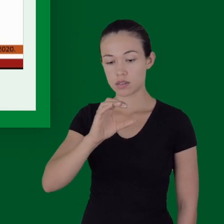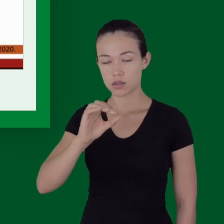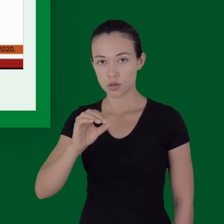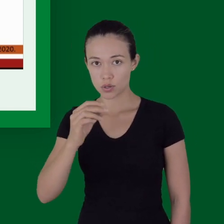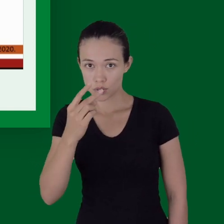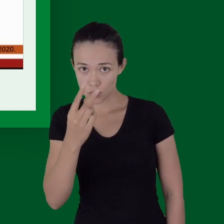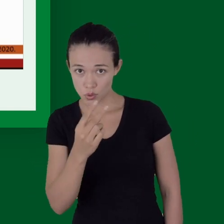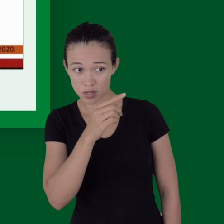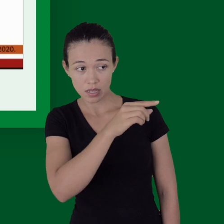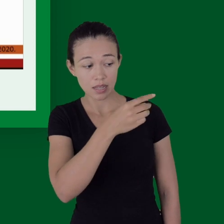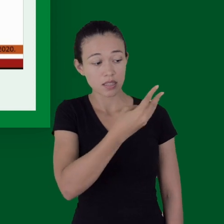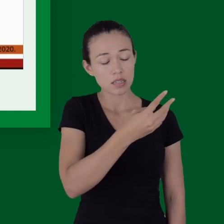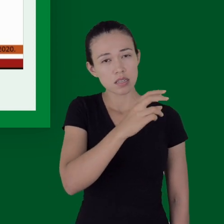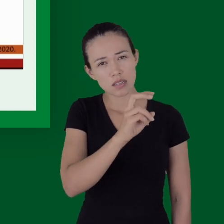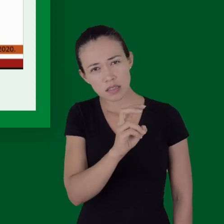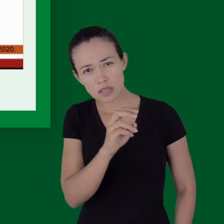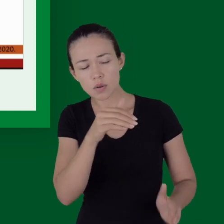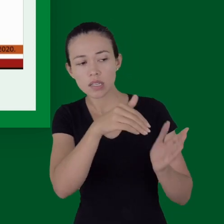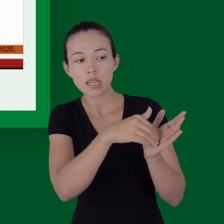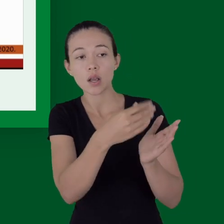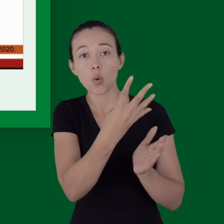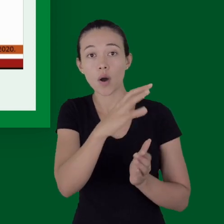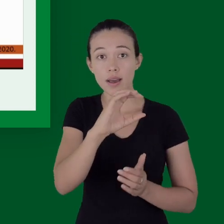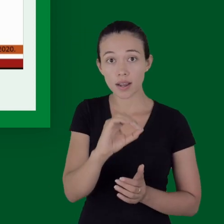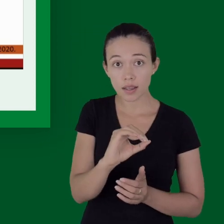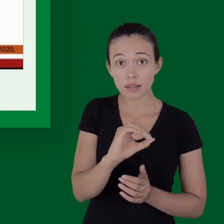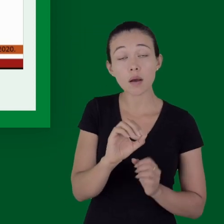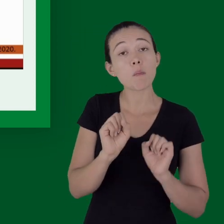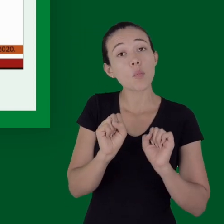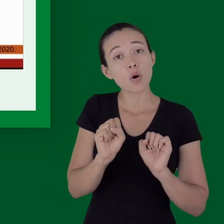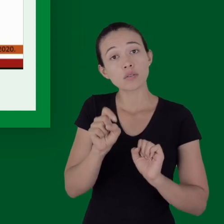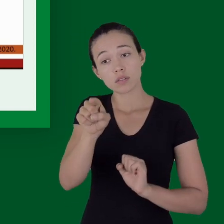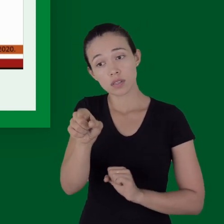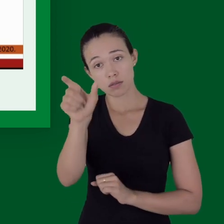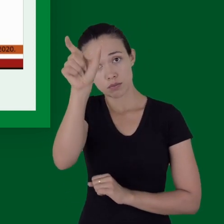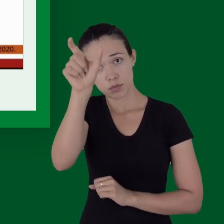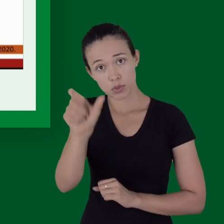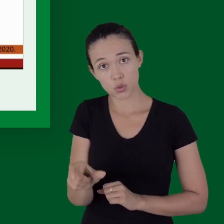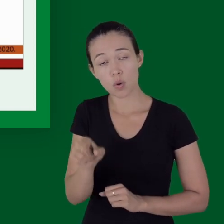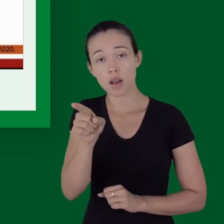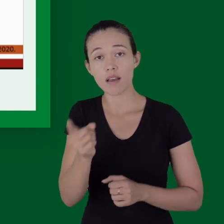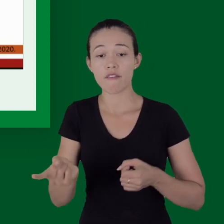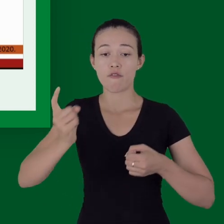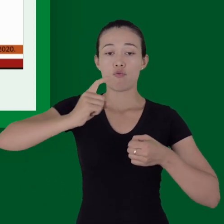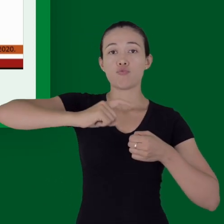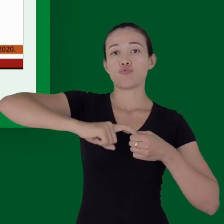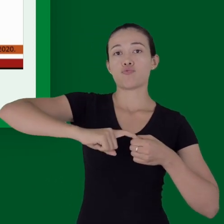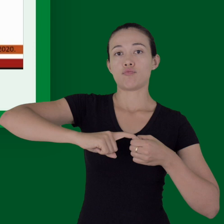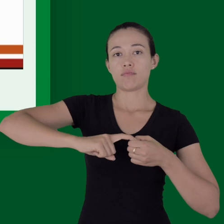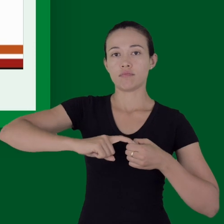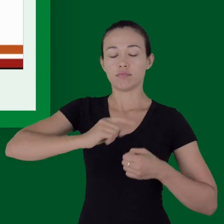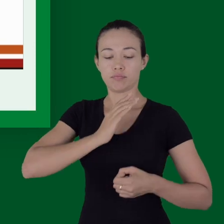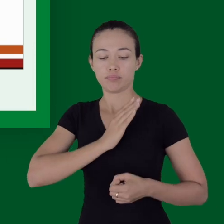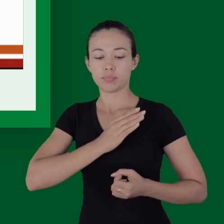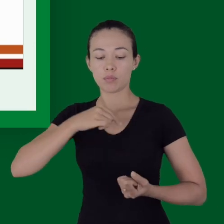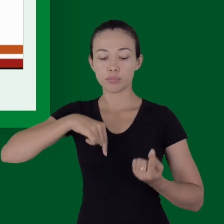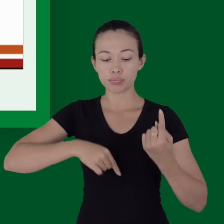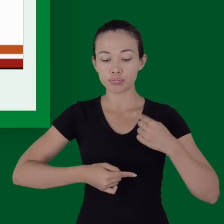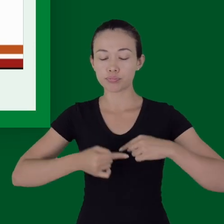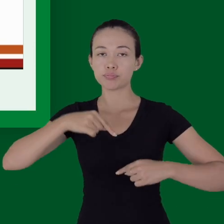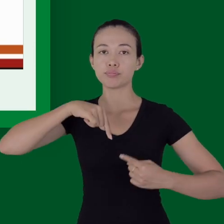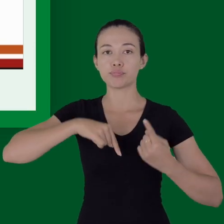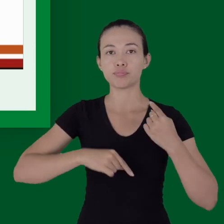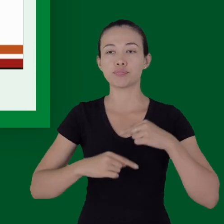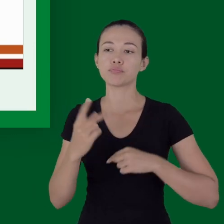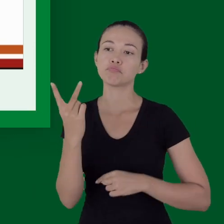PET-CO2, tipicamente acima de 35, 40, provavelmente nosso paciente teve o retorno à circulação espontânea. E se o nosso